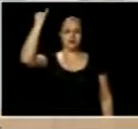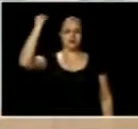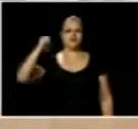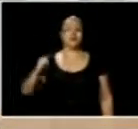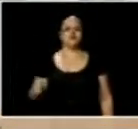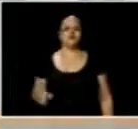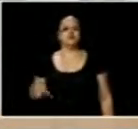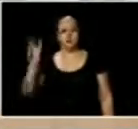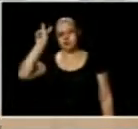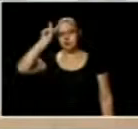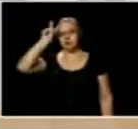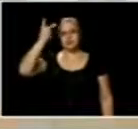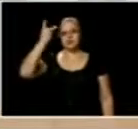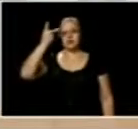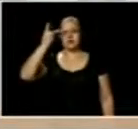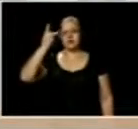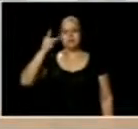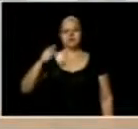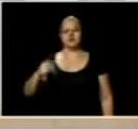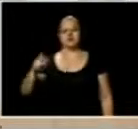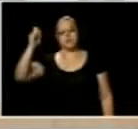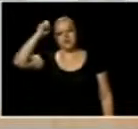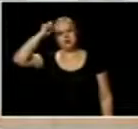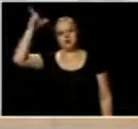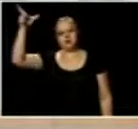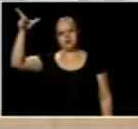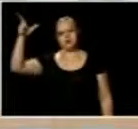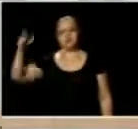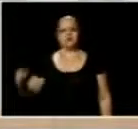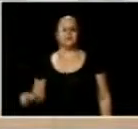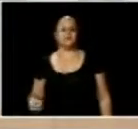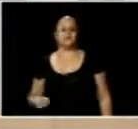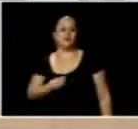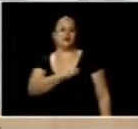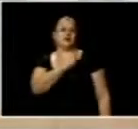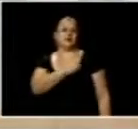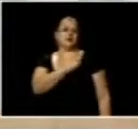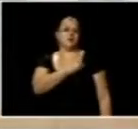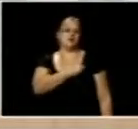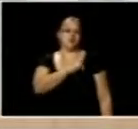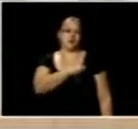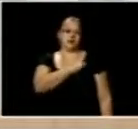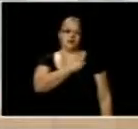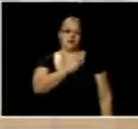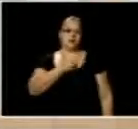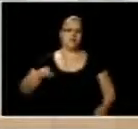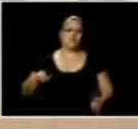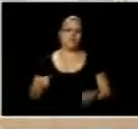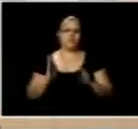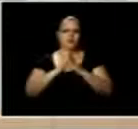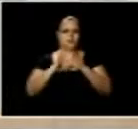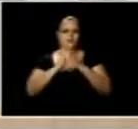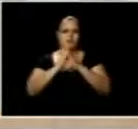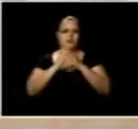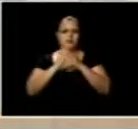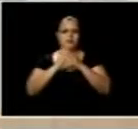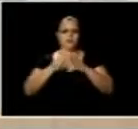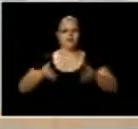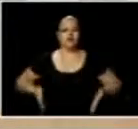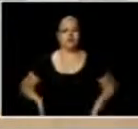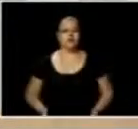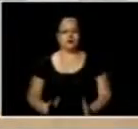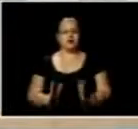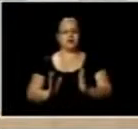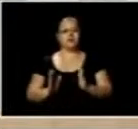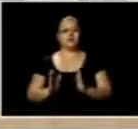histórica e cultural de quem realmente vive aqui, mora aqui, ou nasceu, ou então escolheu viver aqui